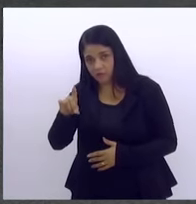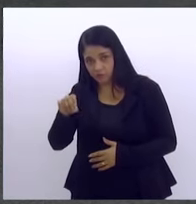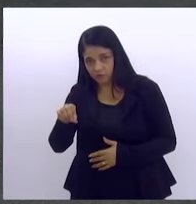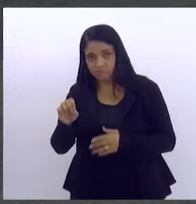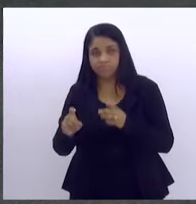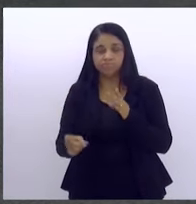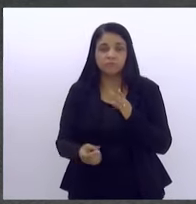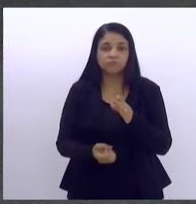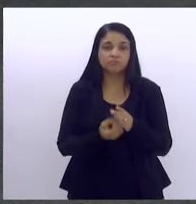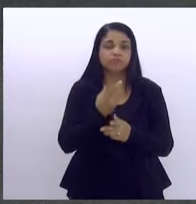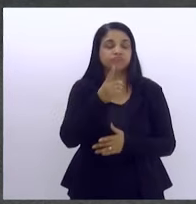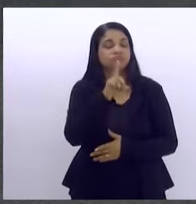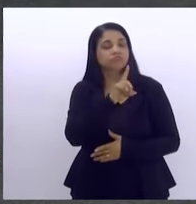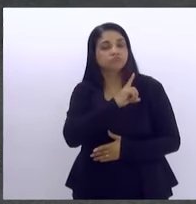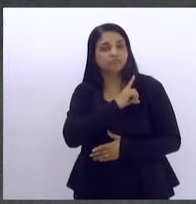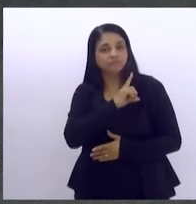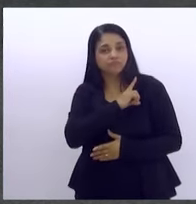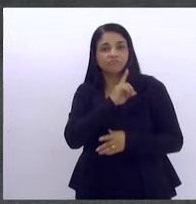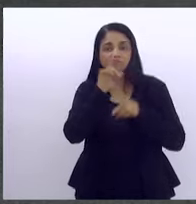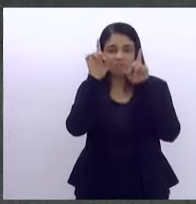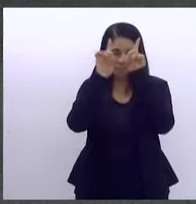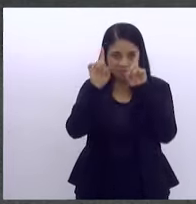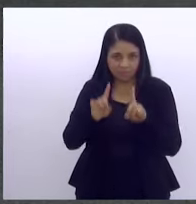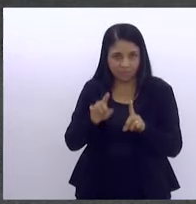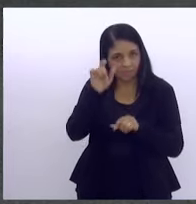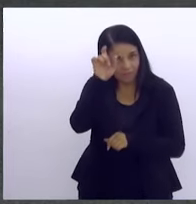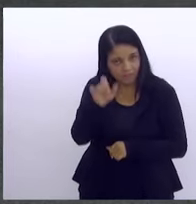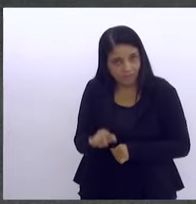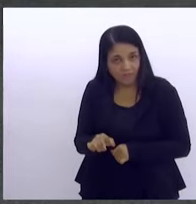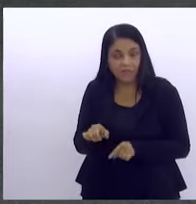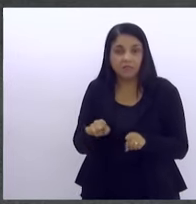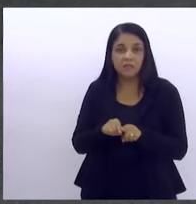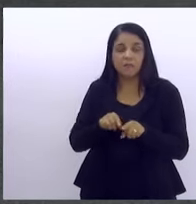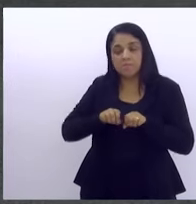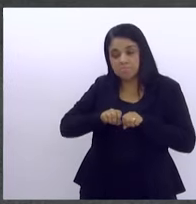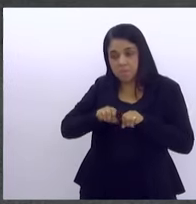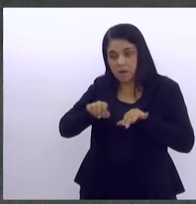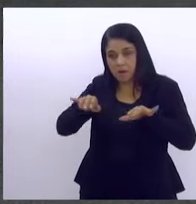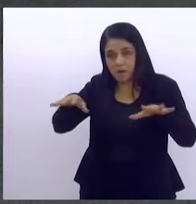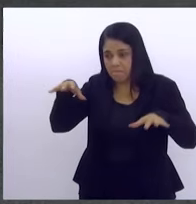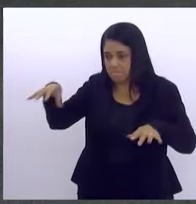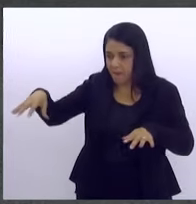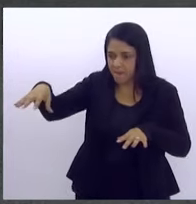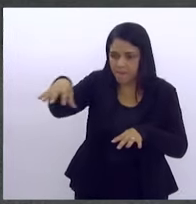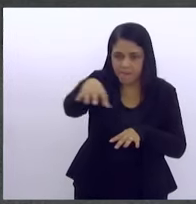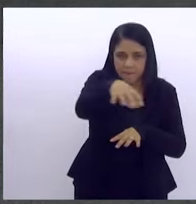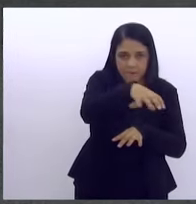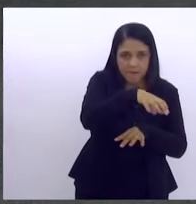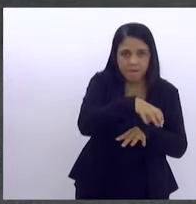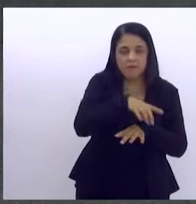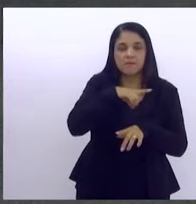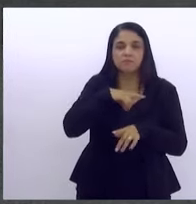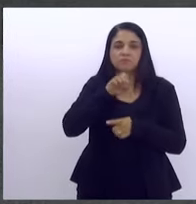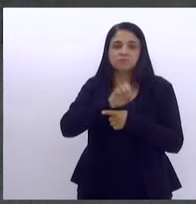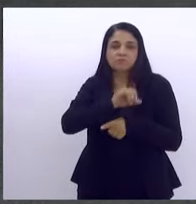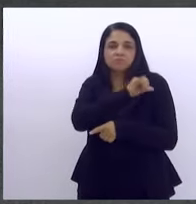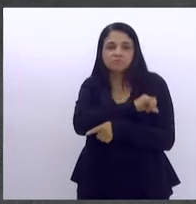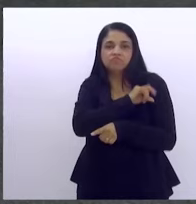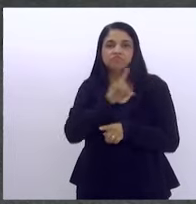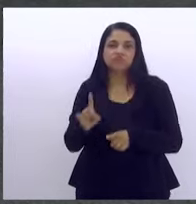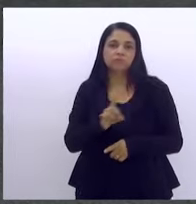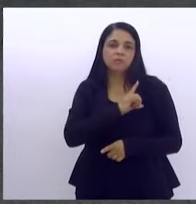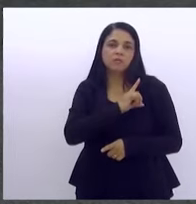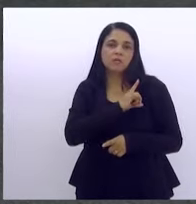especializada em pessoas com deficiência e, se possível, expandi-la para que cada região do Estado do Rio de Janeiro tenha uma